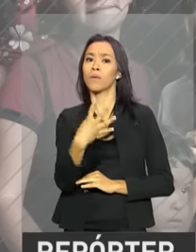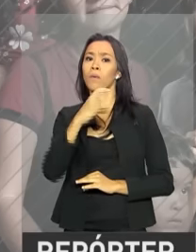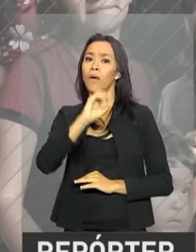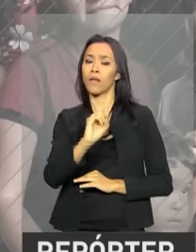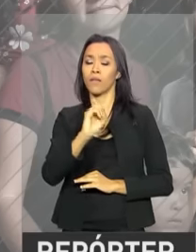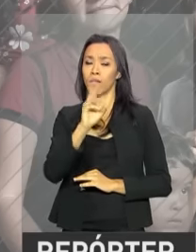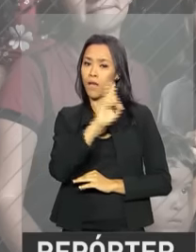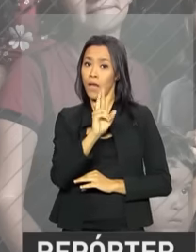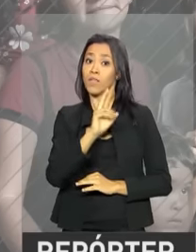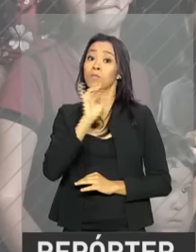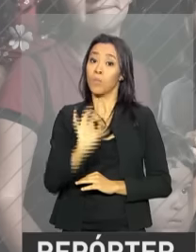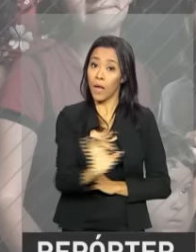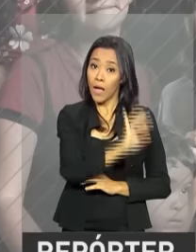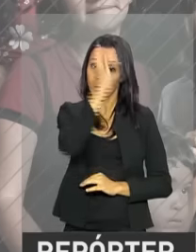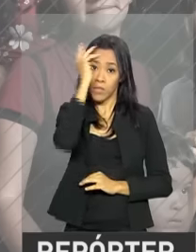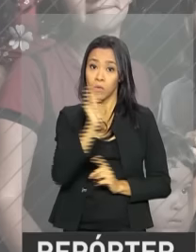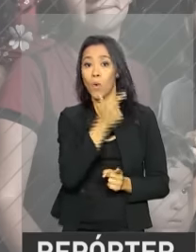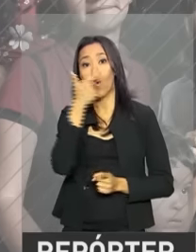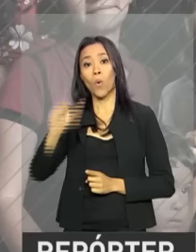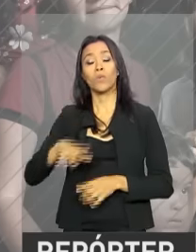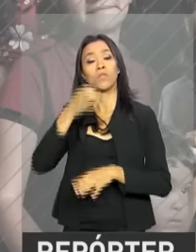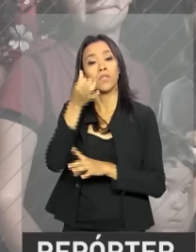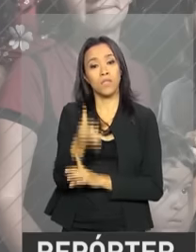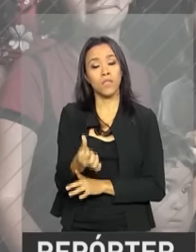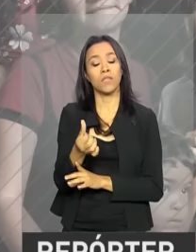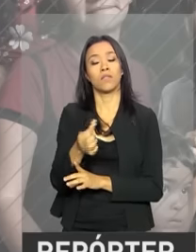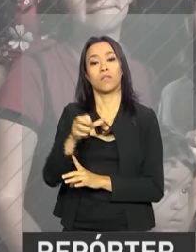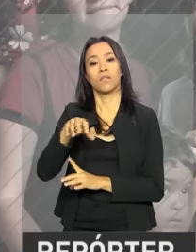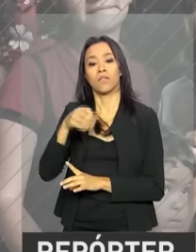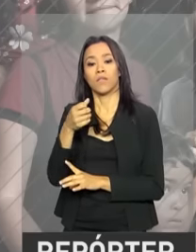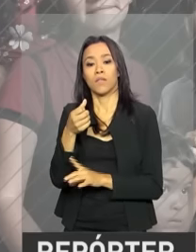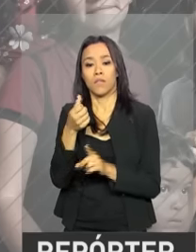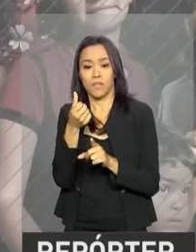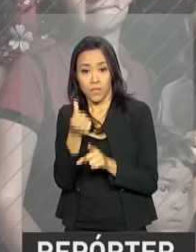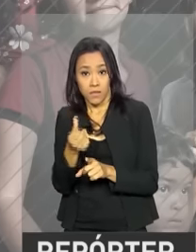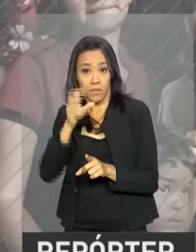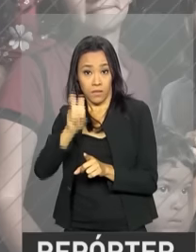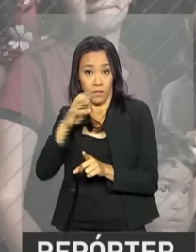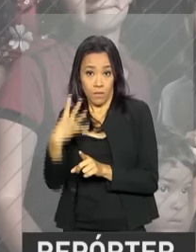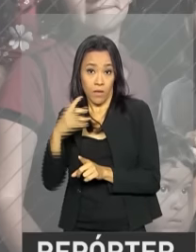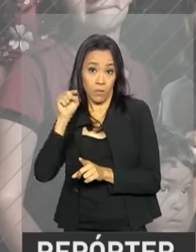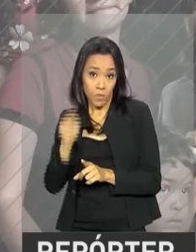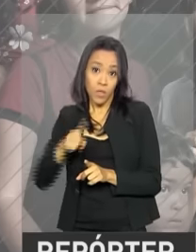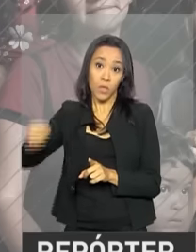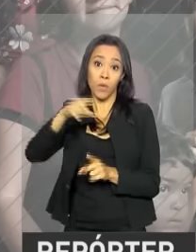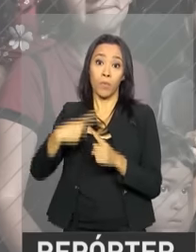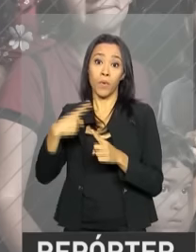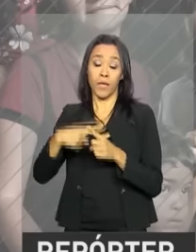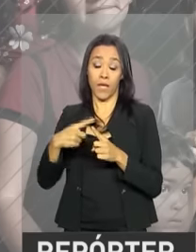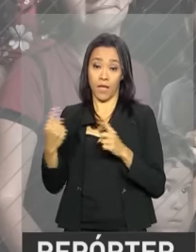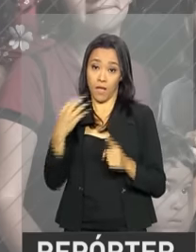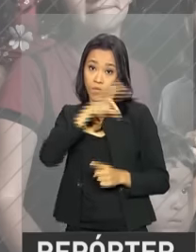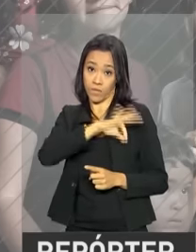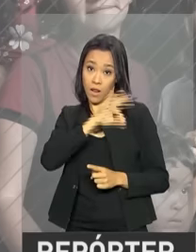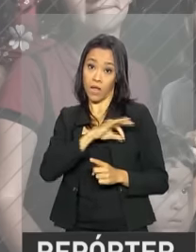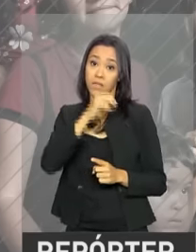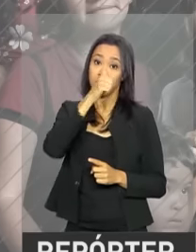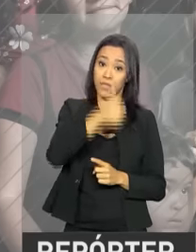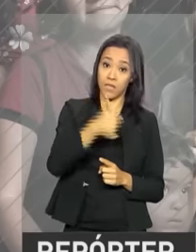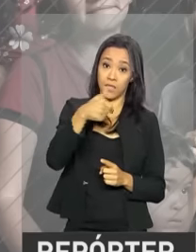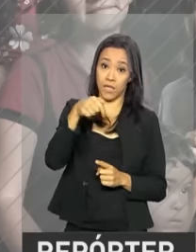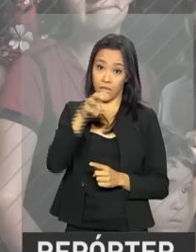pessoa outros R 654.000 foram bloqueados porque a renda por pessoa ficou entre R 170 e